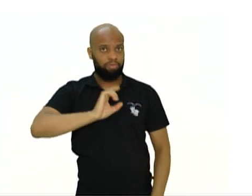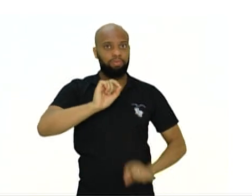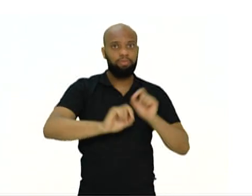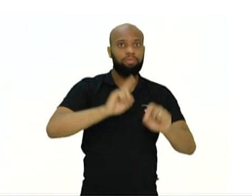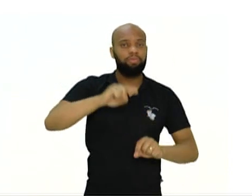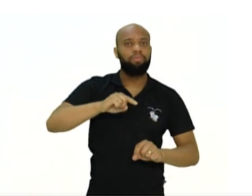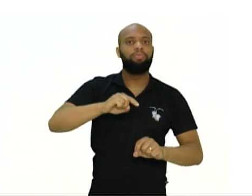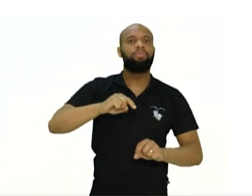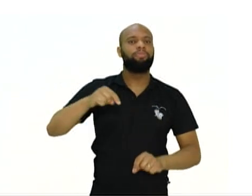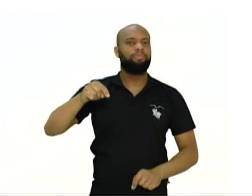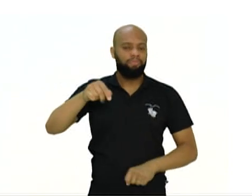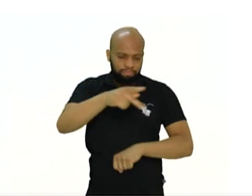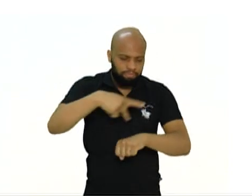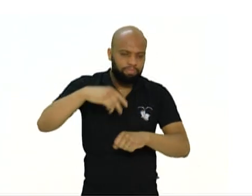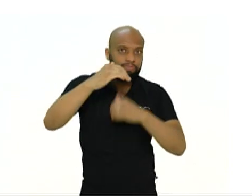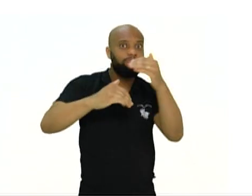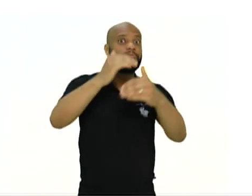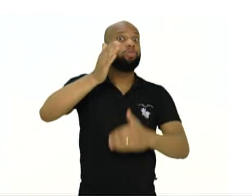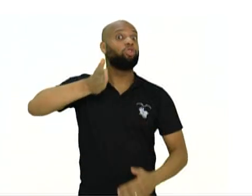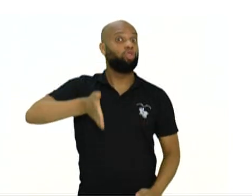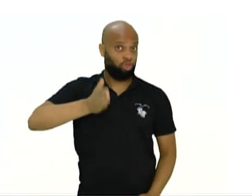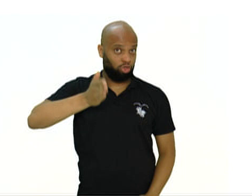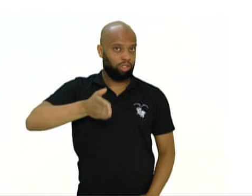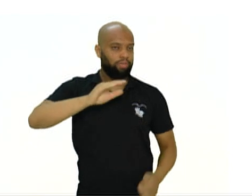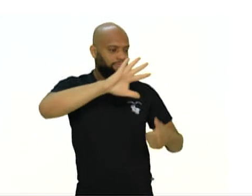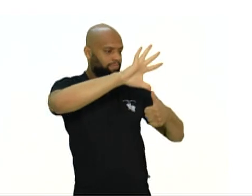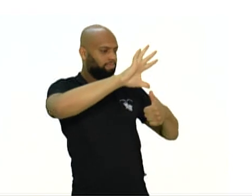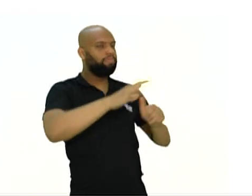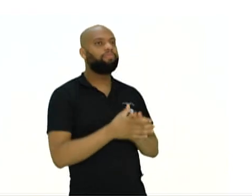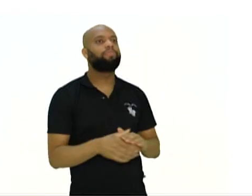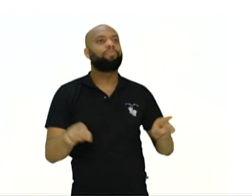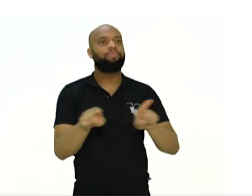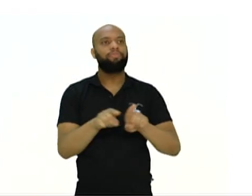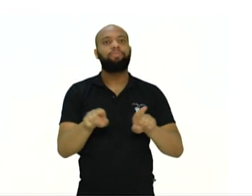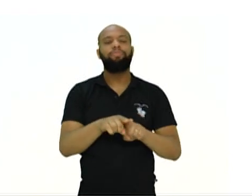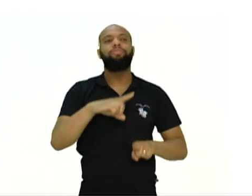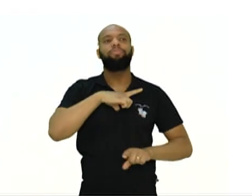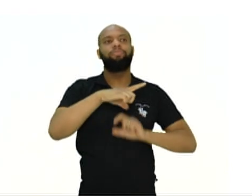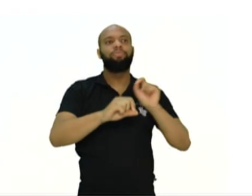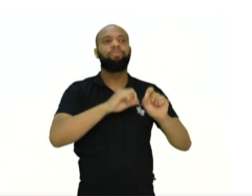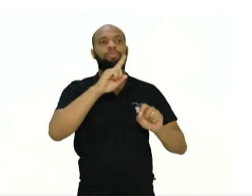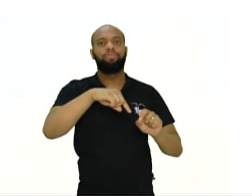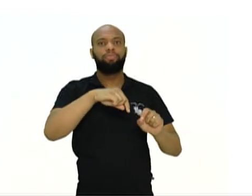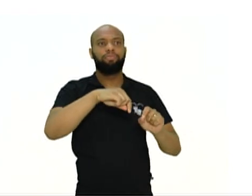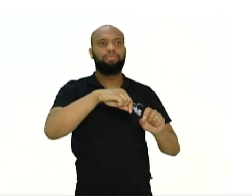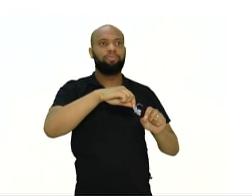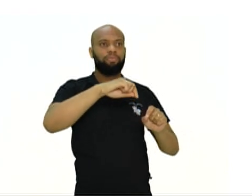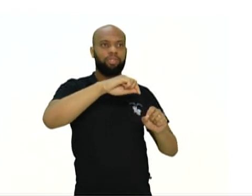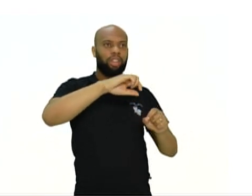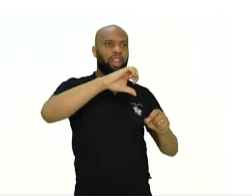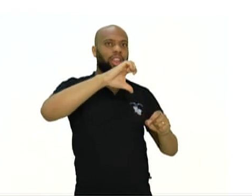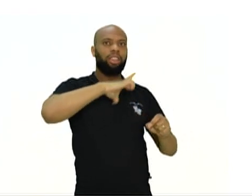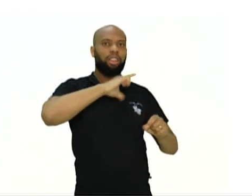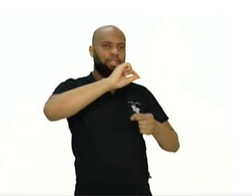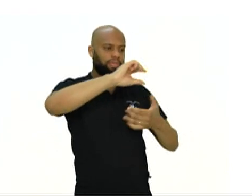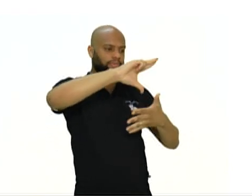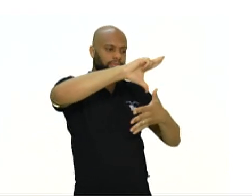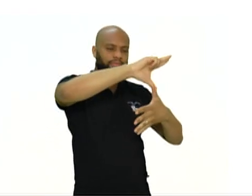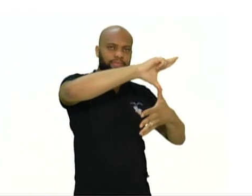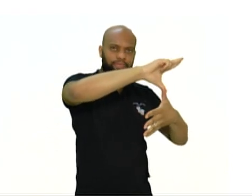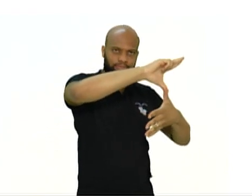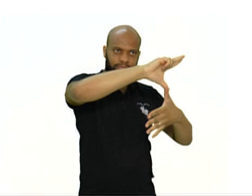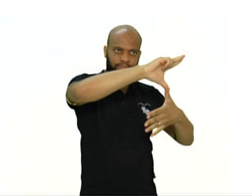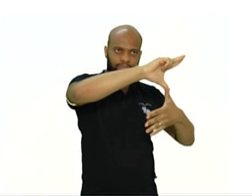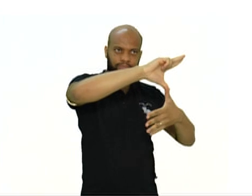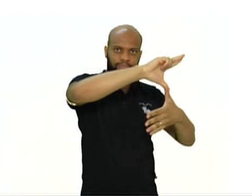países desenvolvidos do continente americano. E também, né, a América Latina, que é essa parte